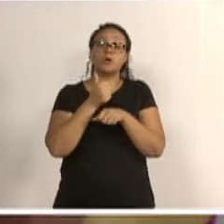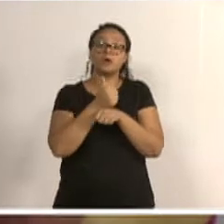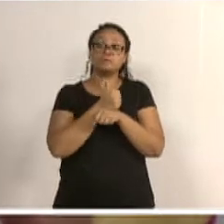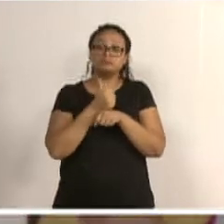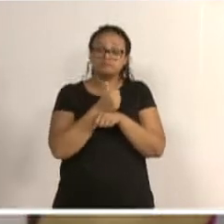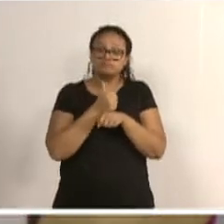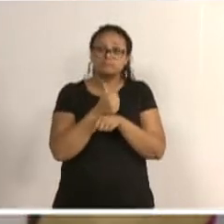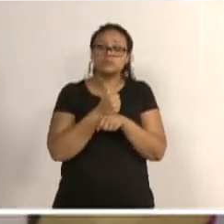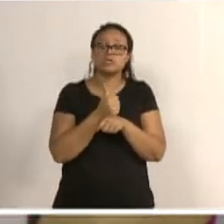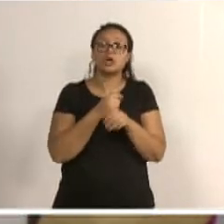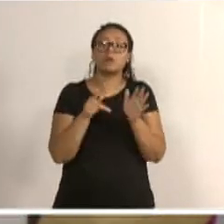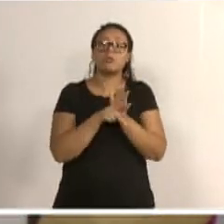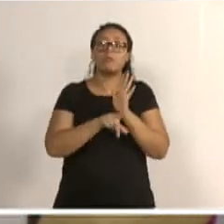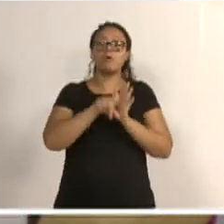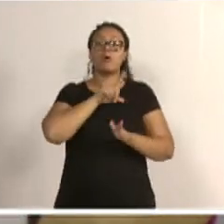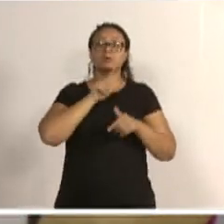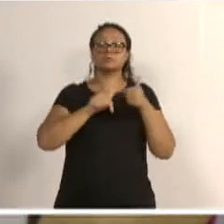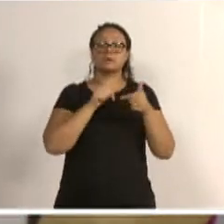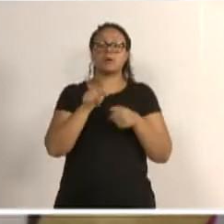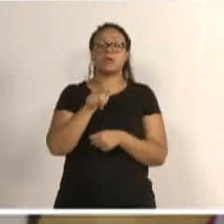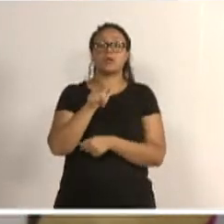trabalhista.